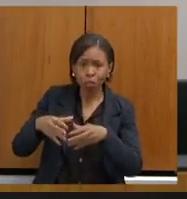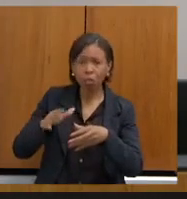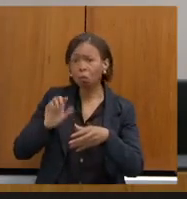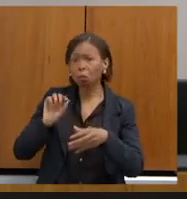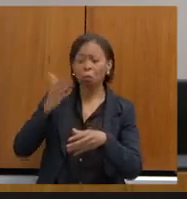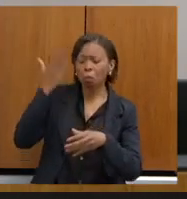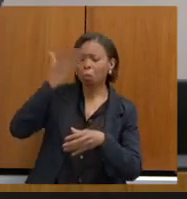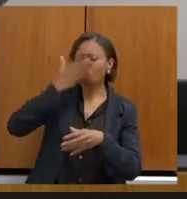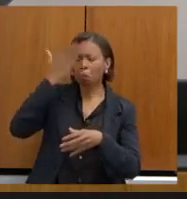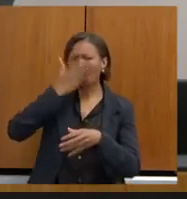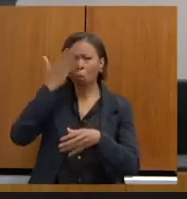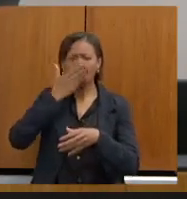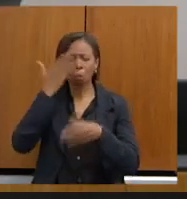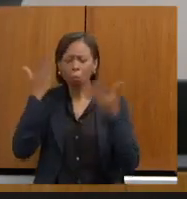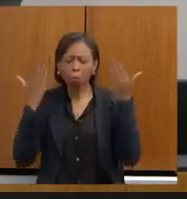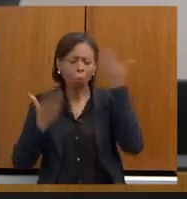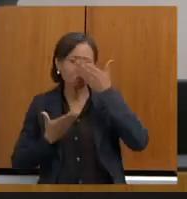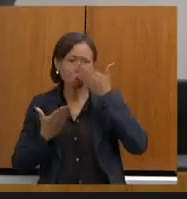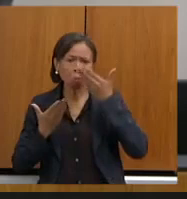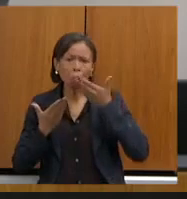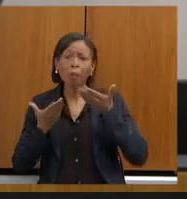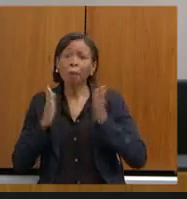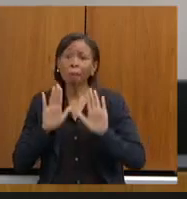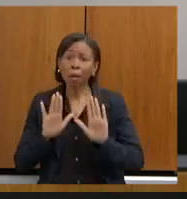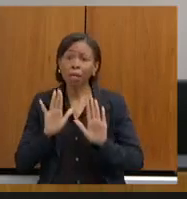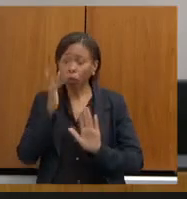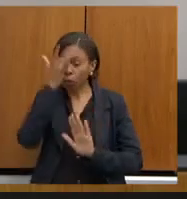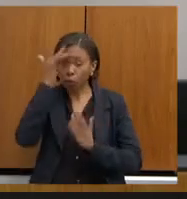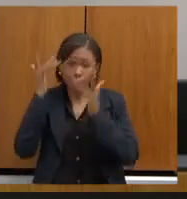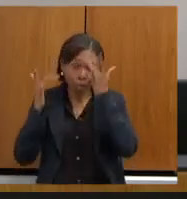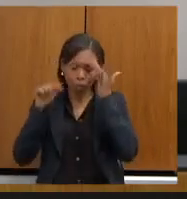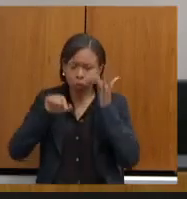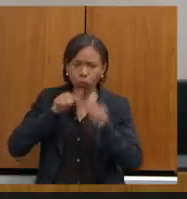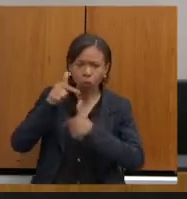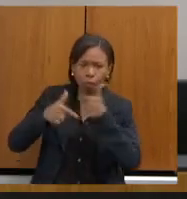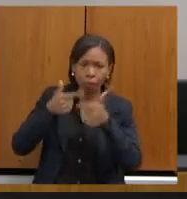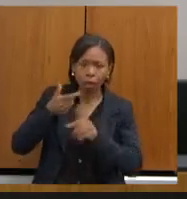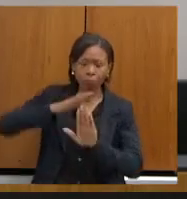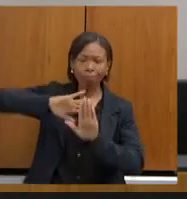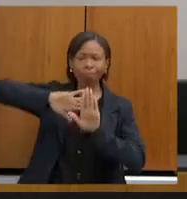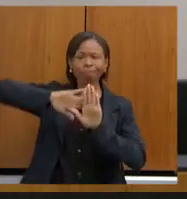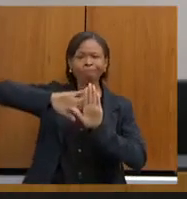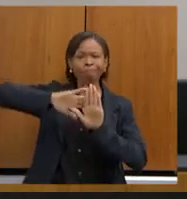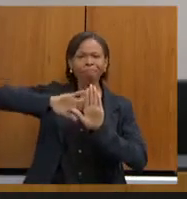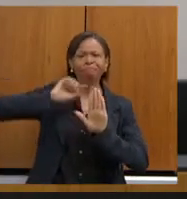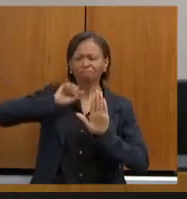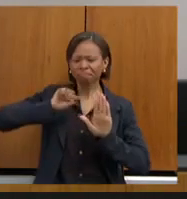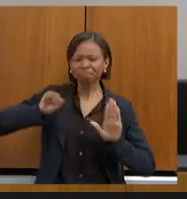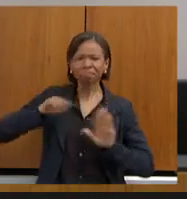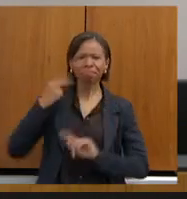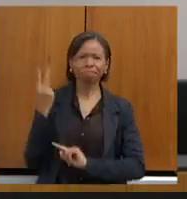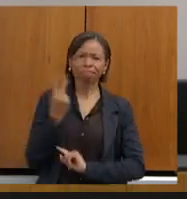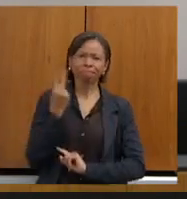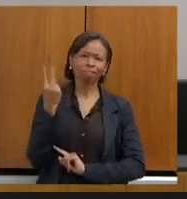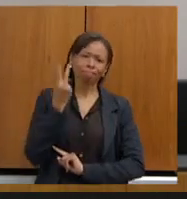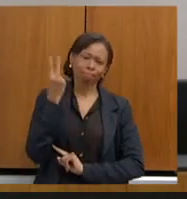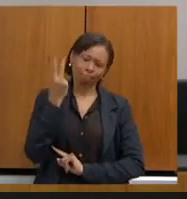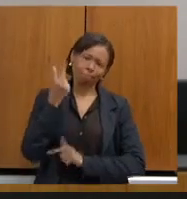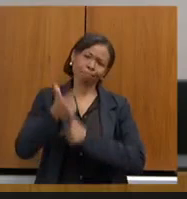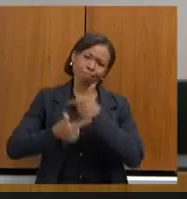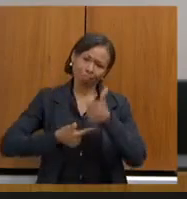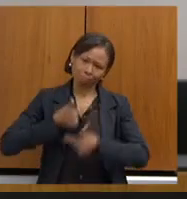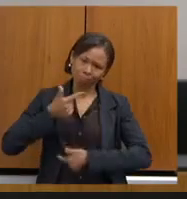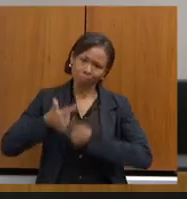ali mas estão nos Bastidores então São pessoas que tem um valor incalculável para